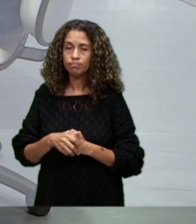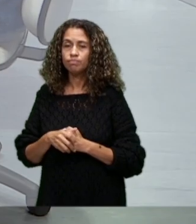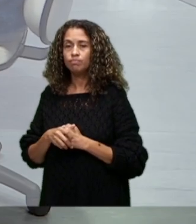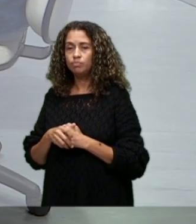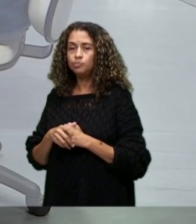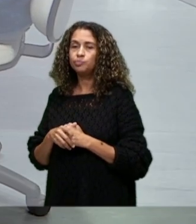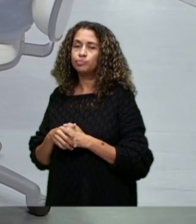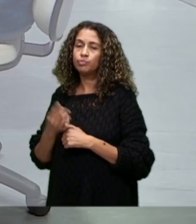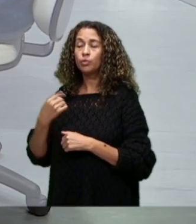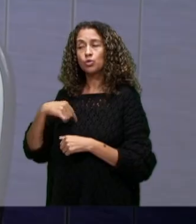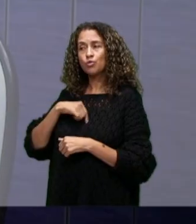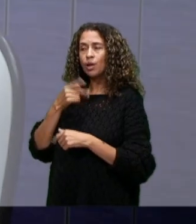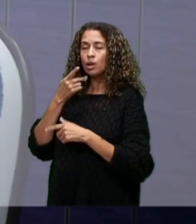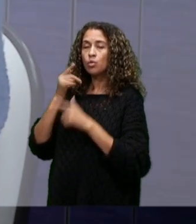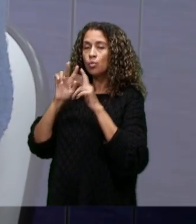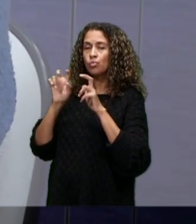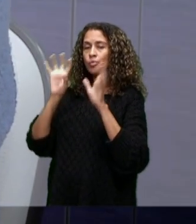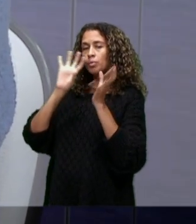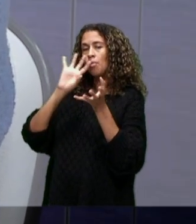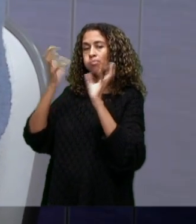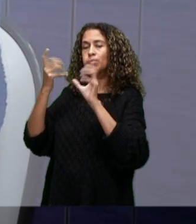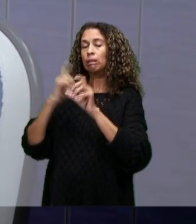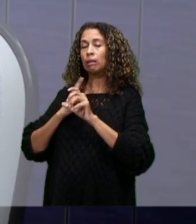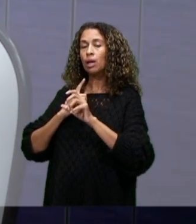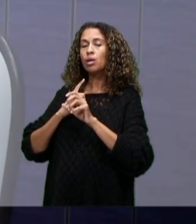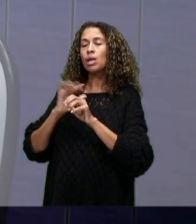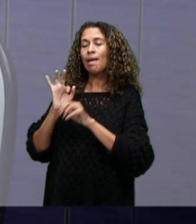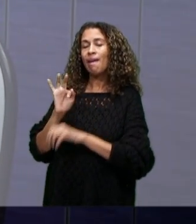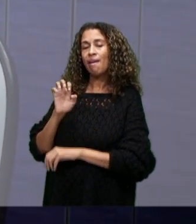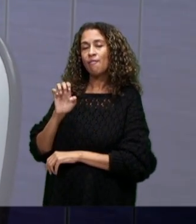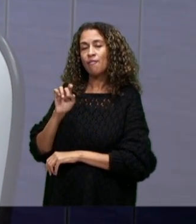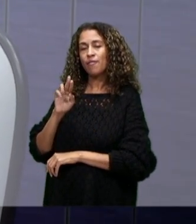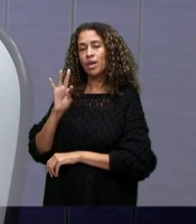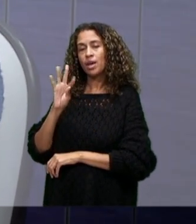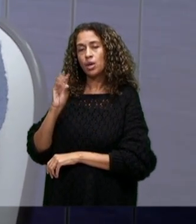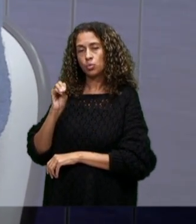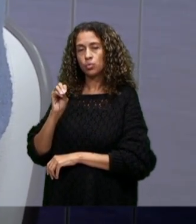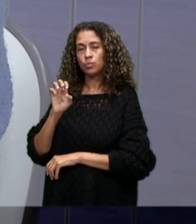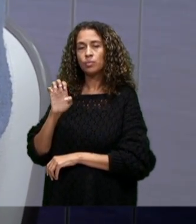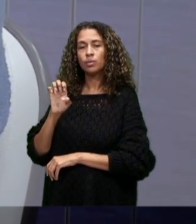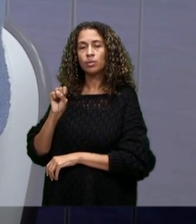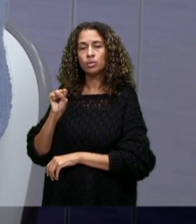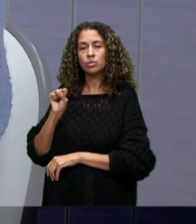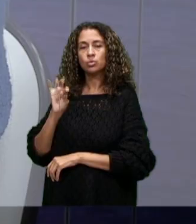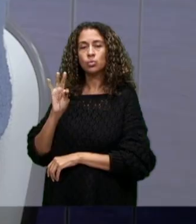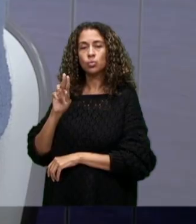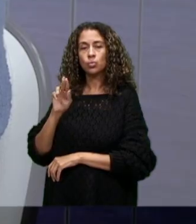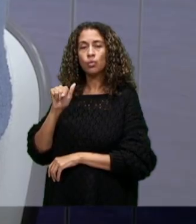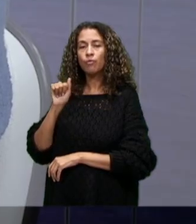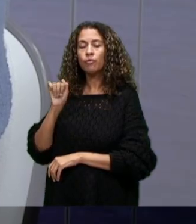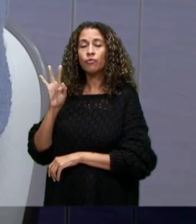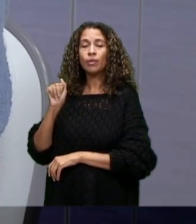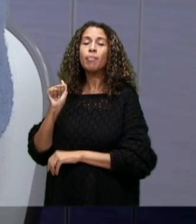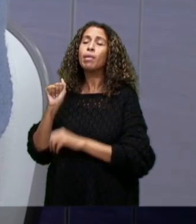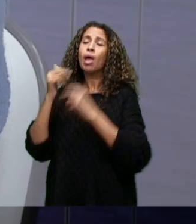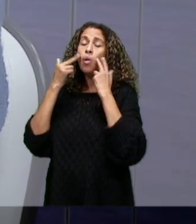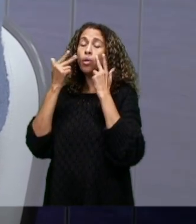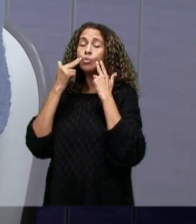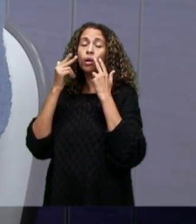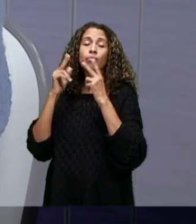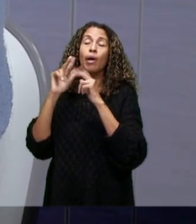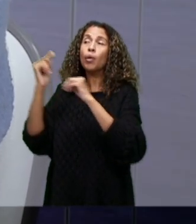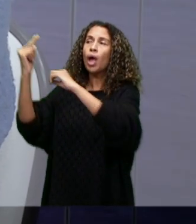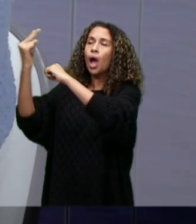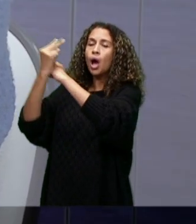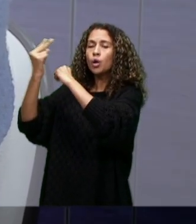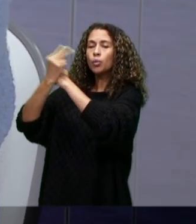questão climática, né, a gente tem o efeito estufa. O efeito estufa é um efeito natural, né? Ele é a nossa cobertinha que